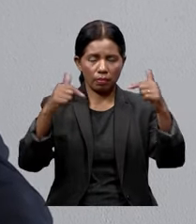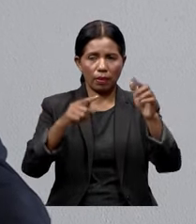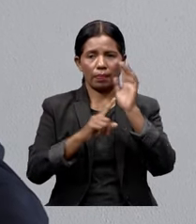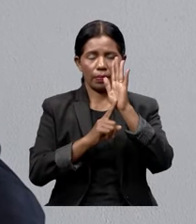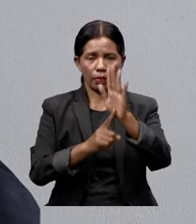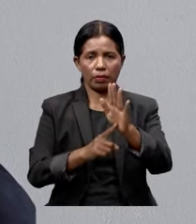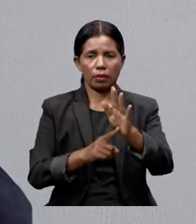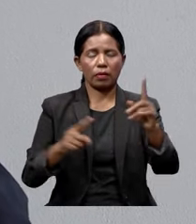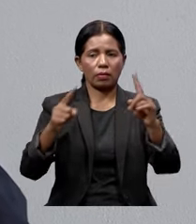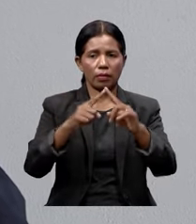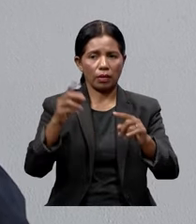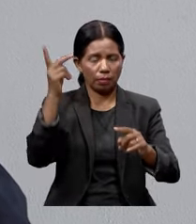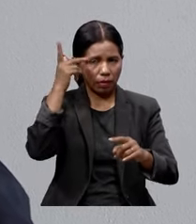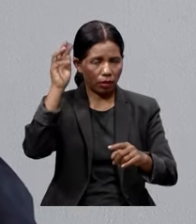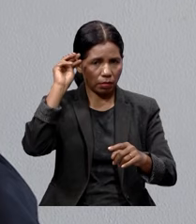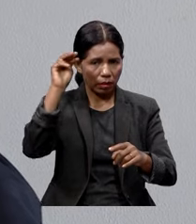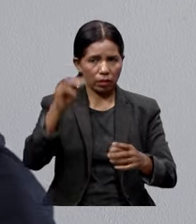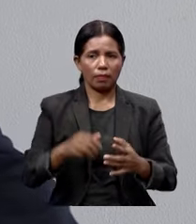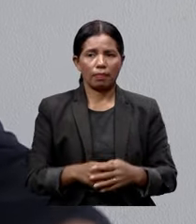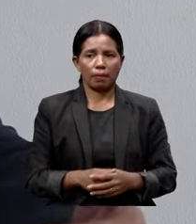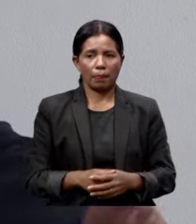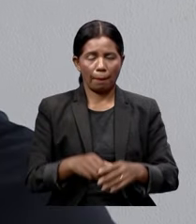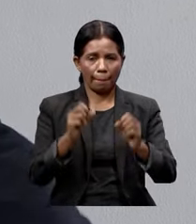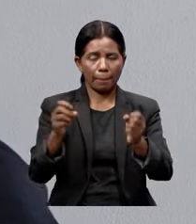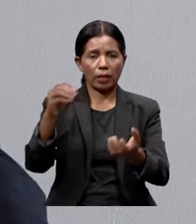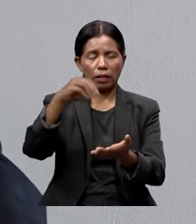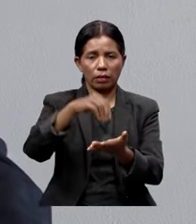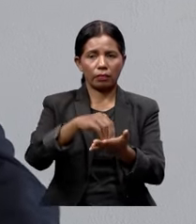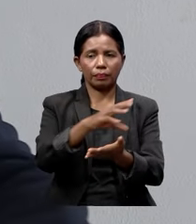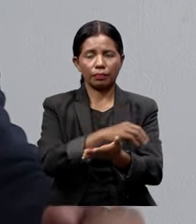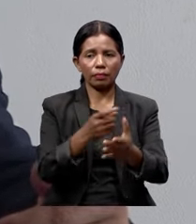ela para a Sua Excelência Primeiro-Ministro para ver que